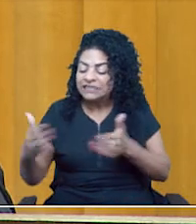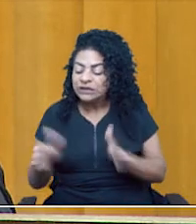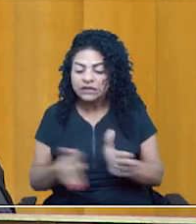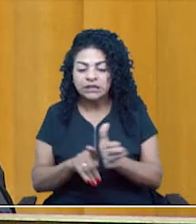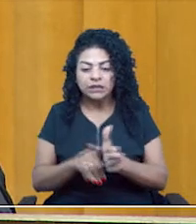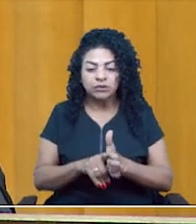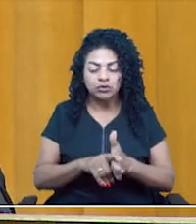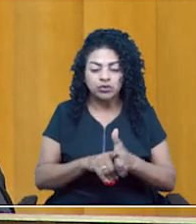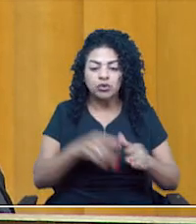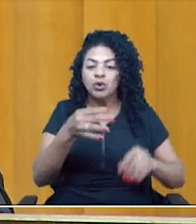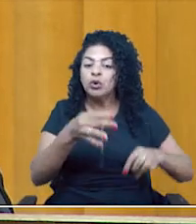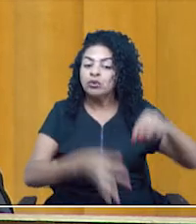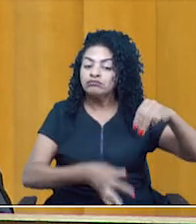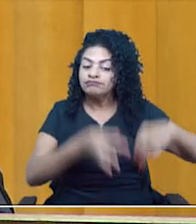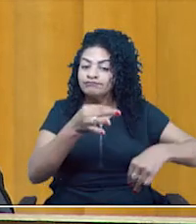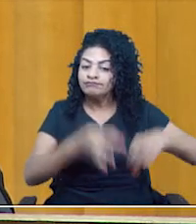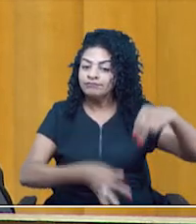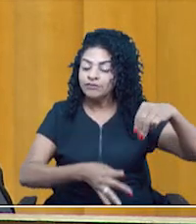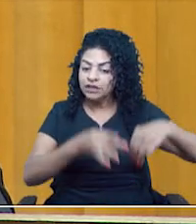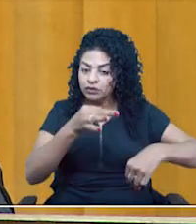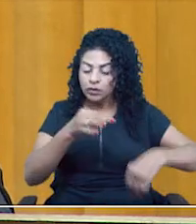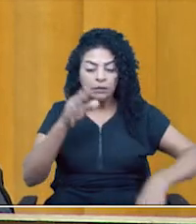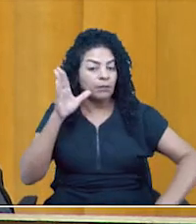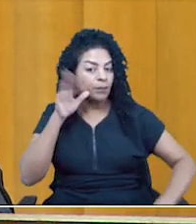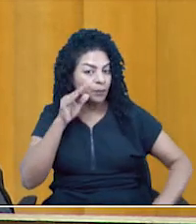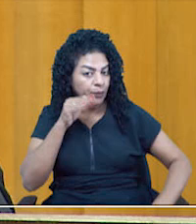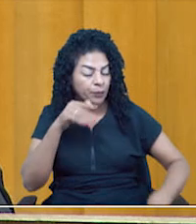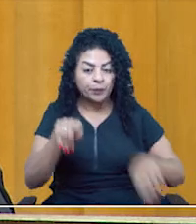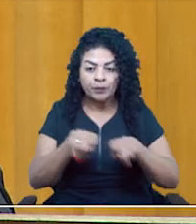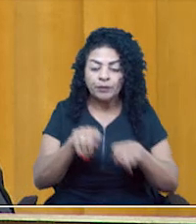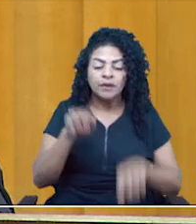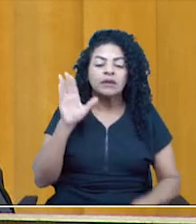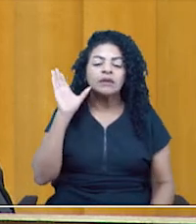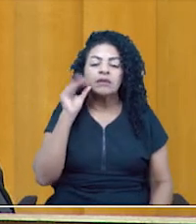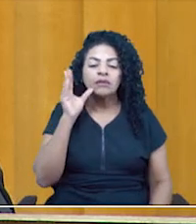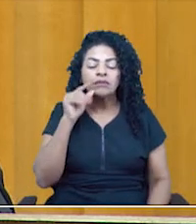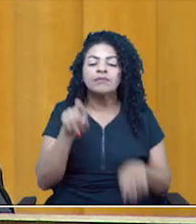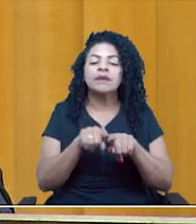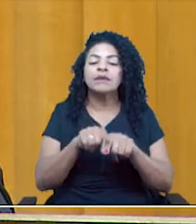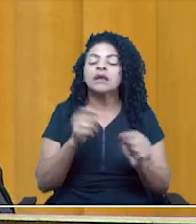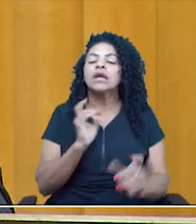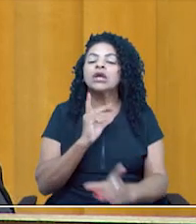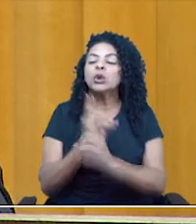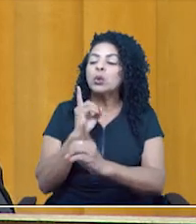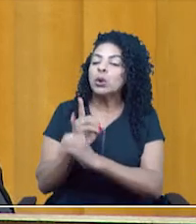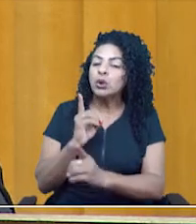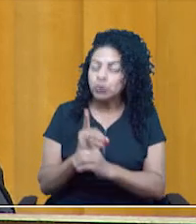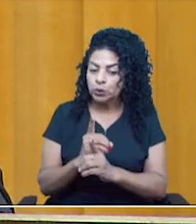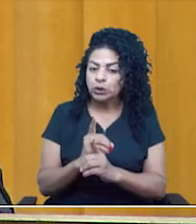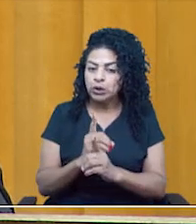voltar nisso, mas já adianto. Os nossos próximos encontros, daqui a 5, 10 ou 15 anos,